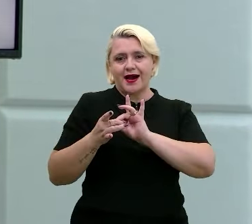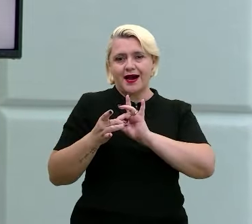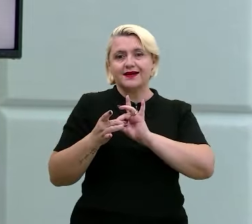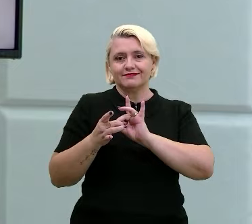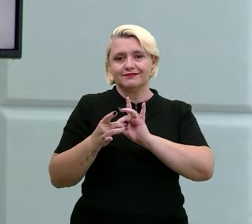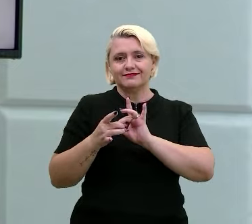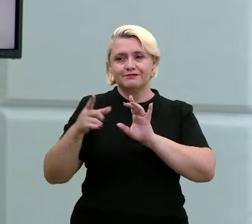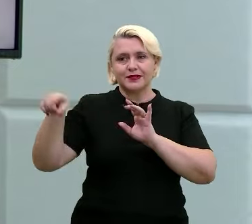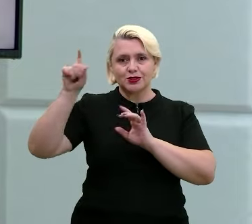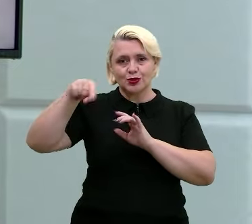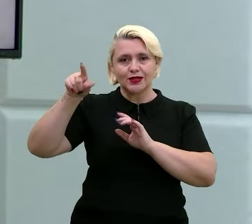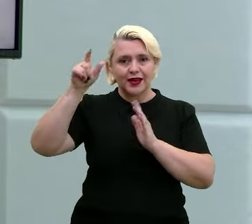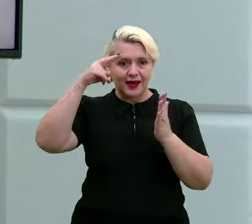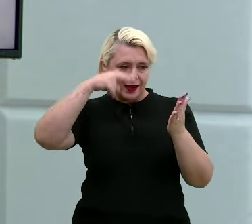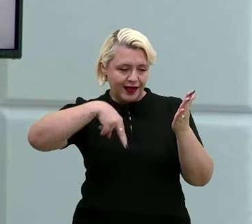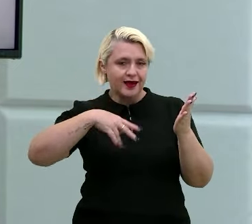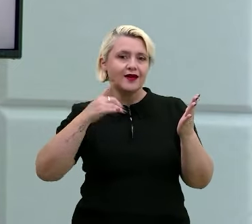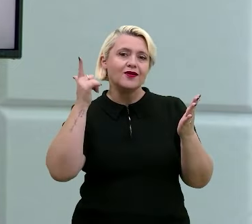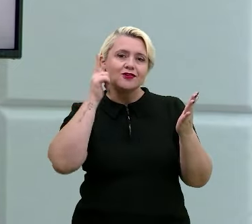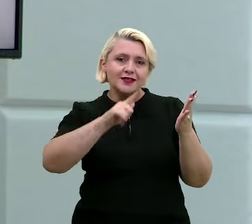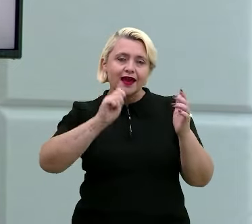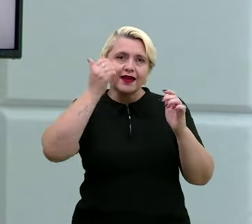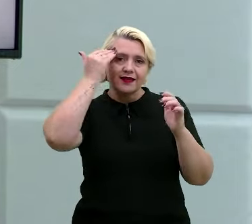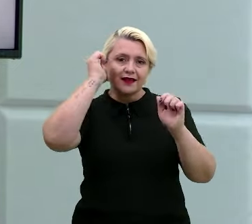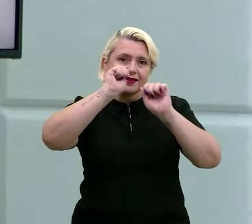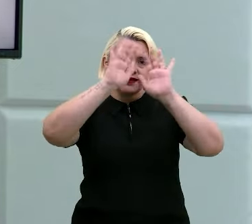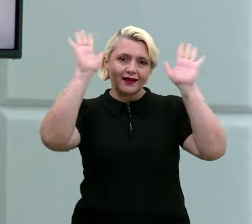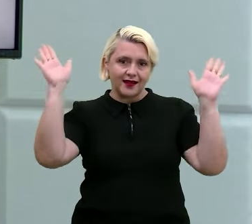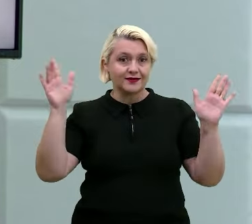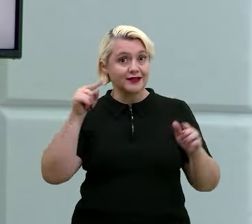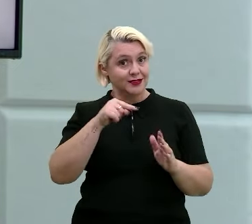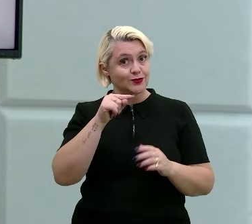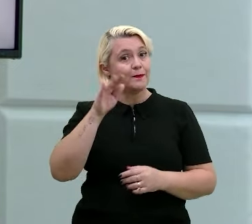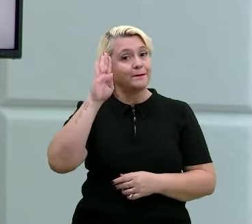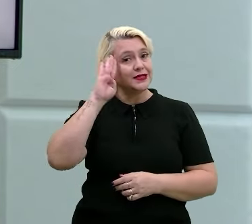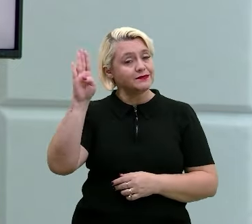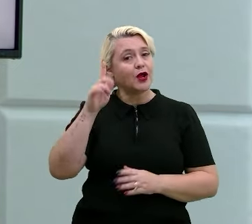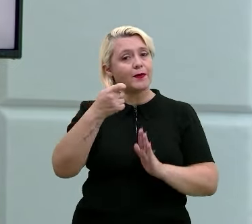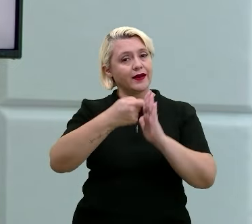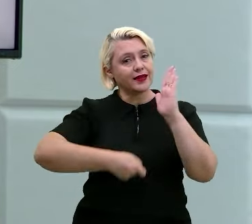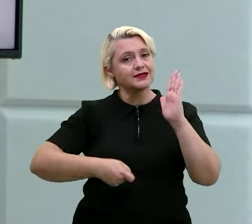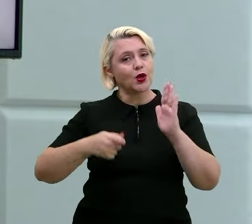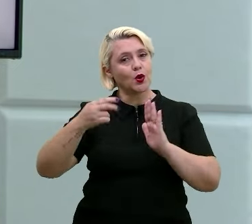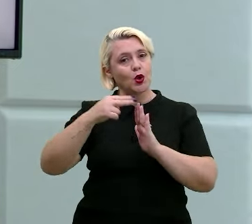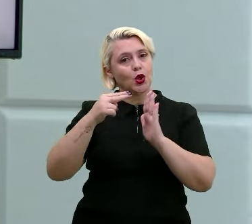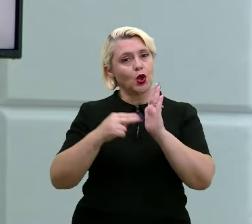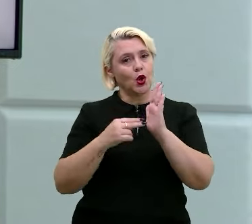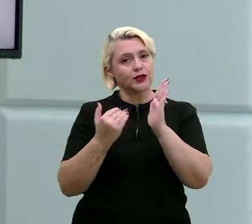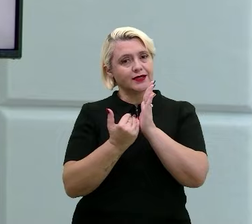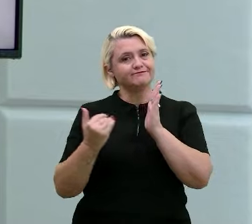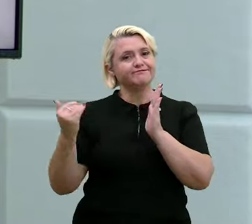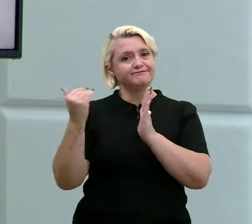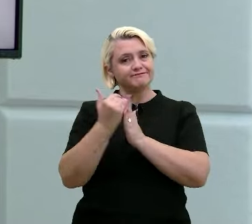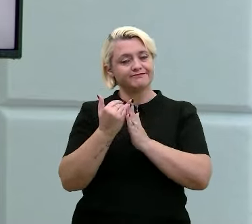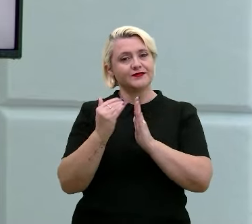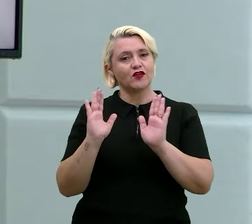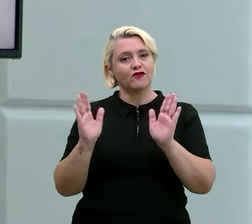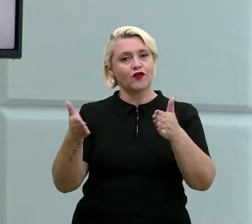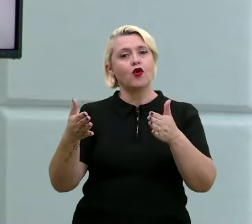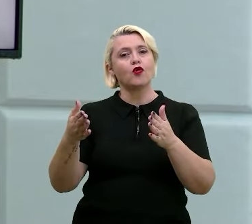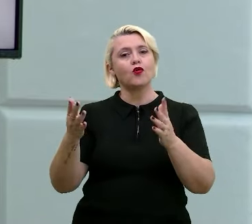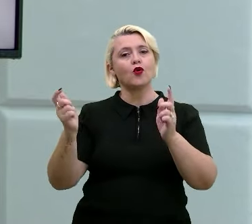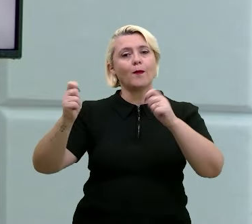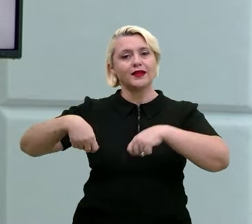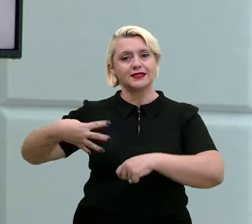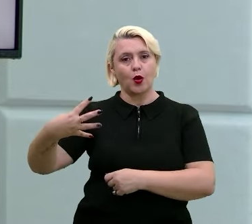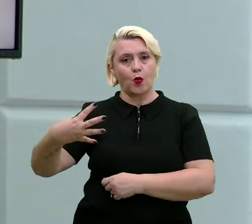lê, tá? Você vai conseguir mais clareza. E isso é fundamental para a sua redação ser bem avaliada na competência 4. Mas